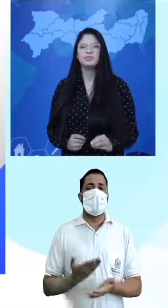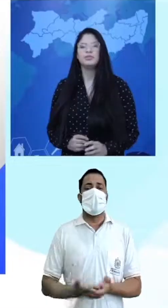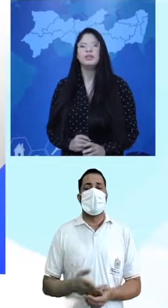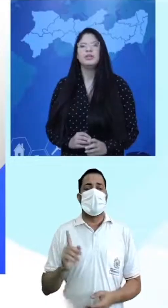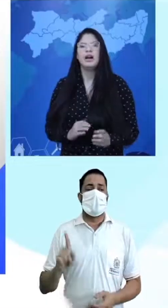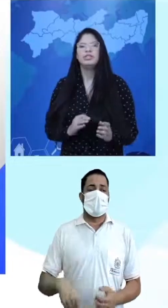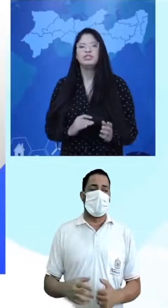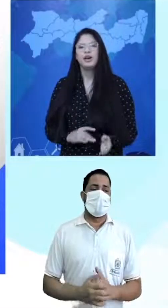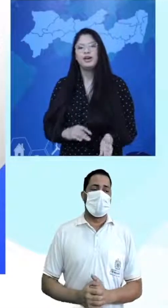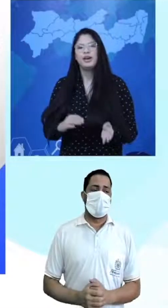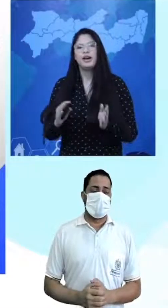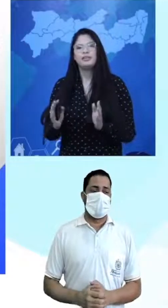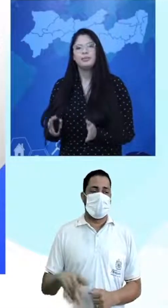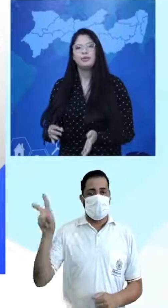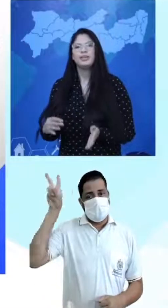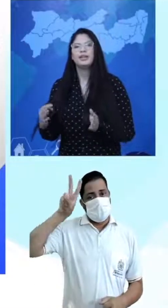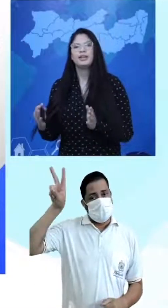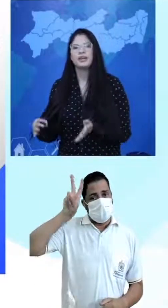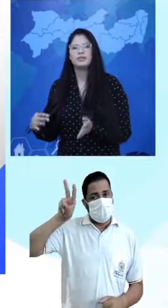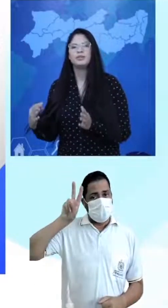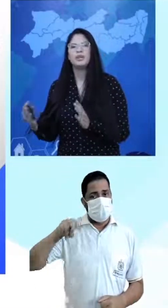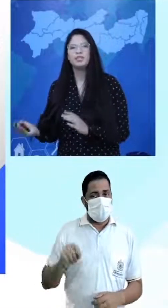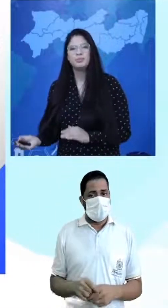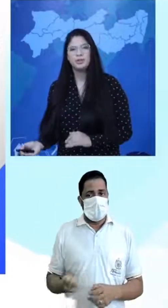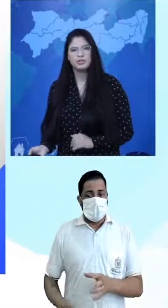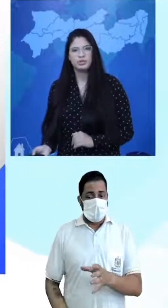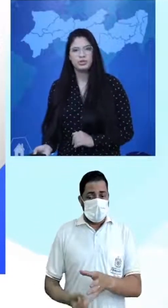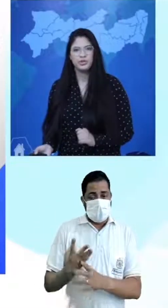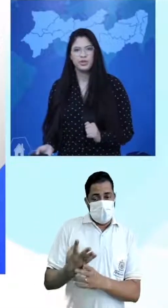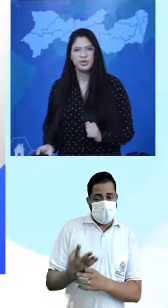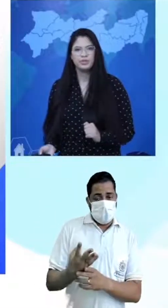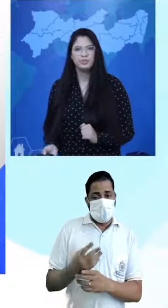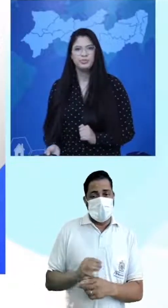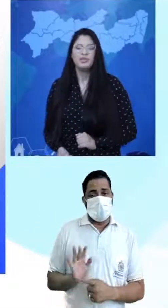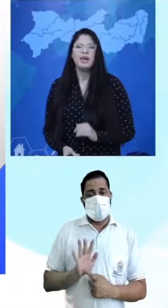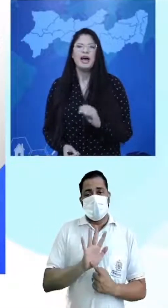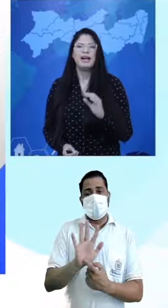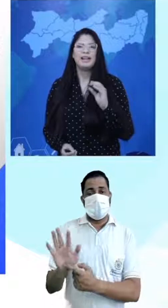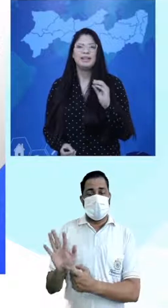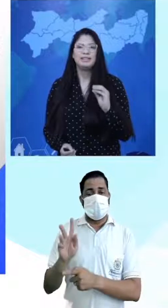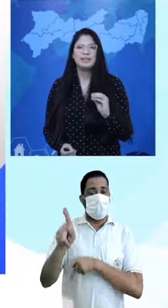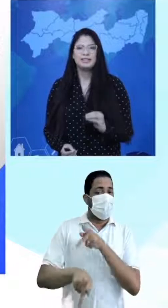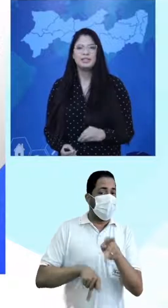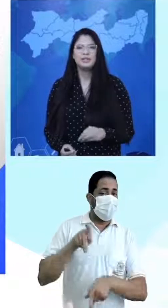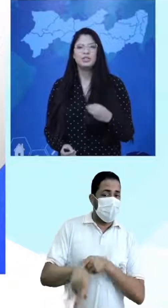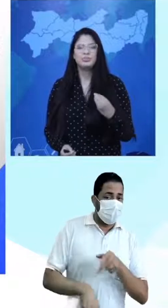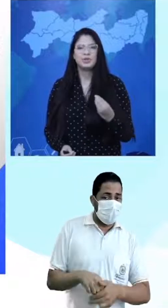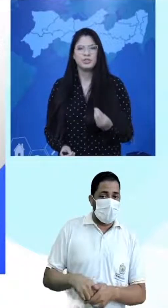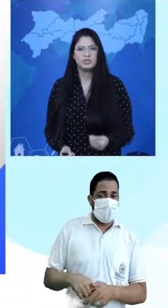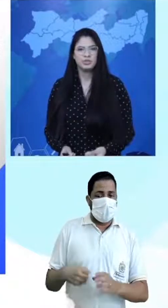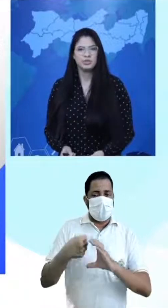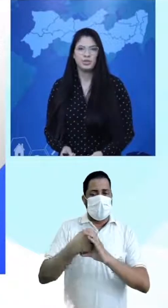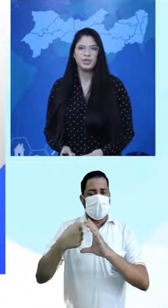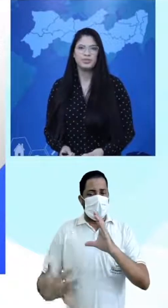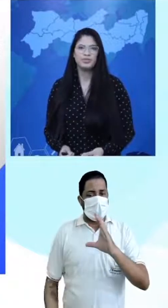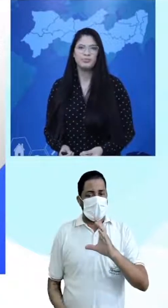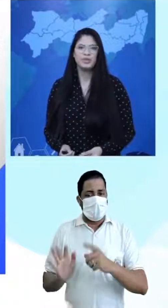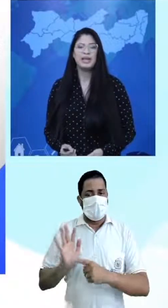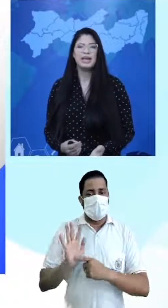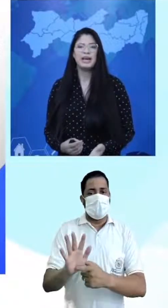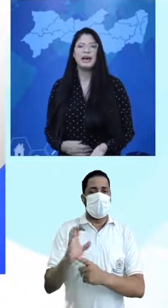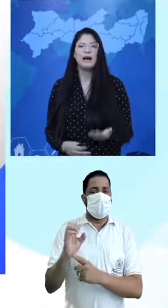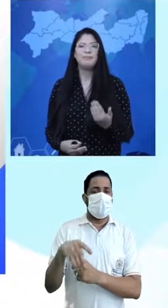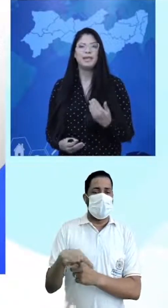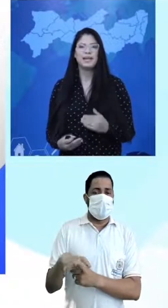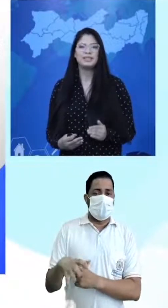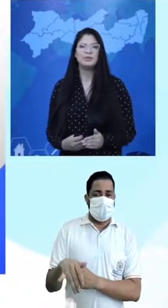são a história atribuída à criação das projeções cônicas, a caracterização das projeções cônicas e